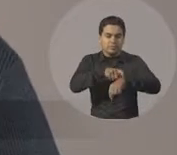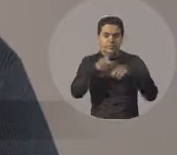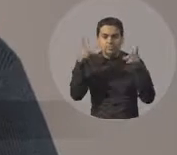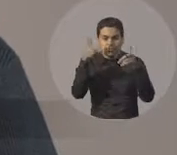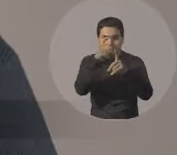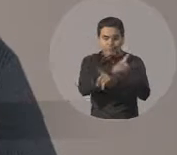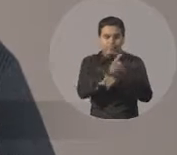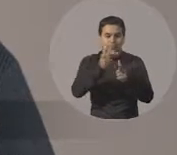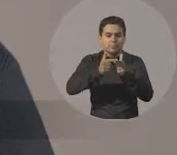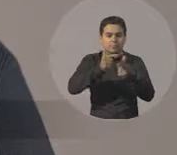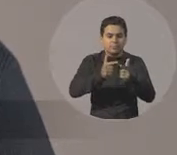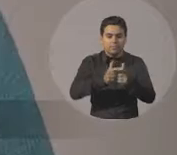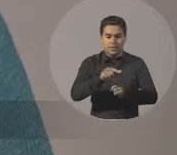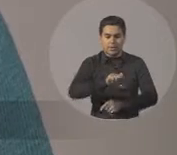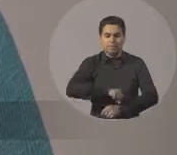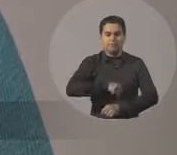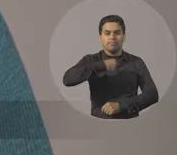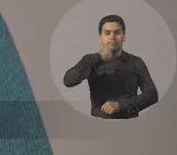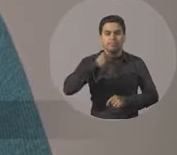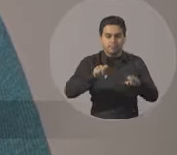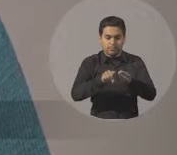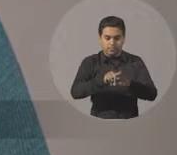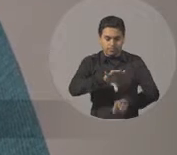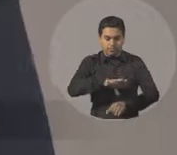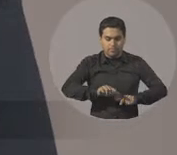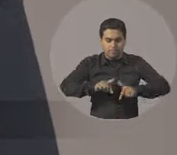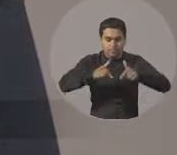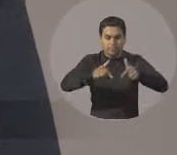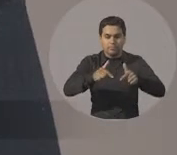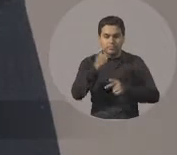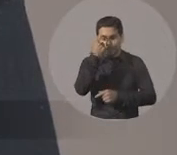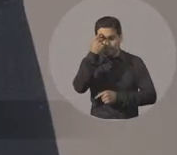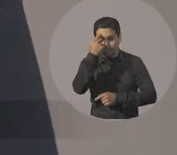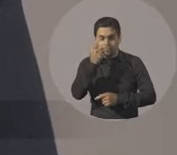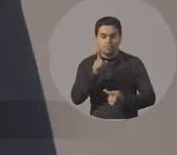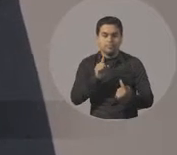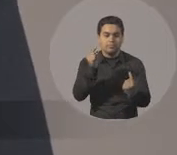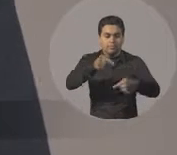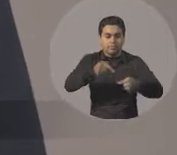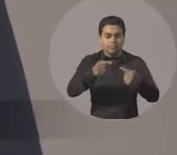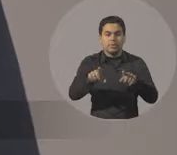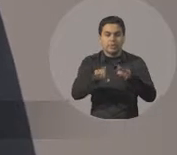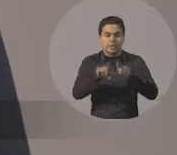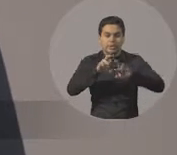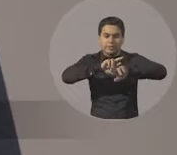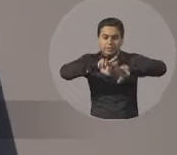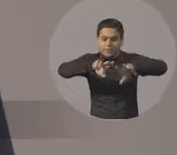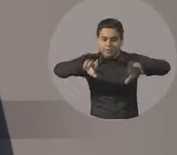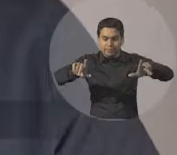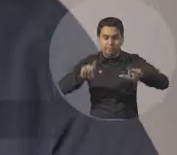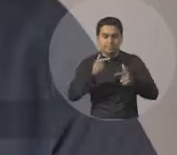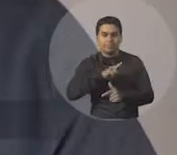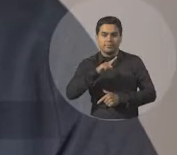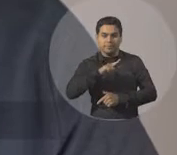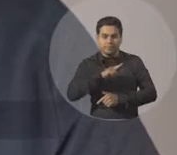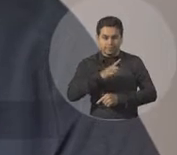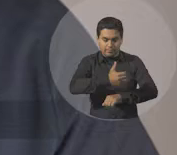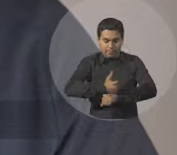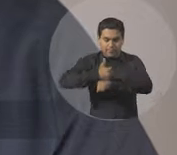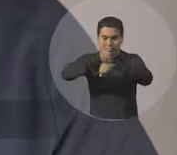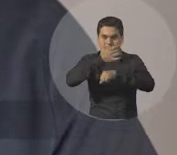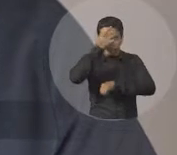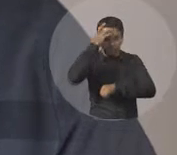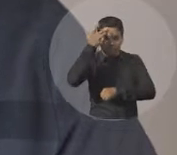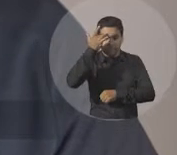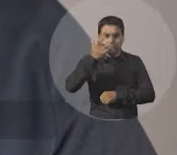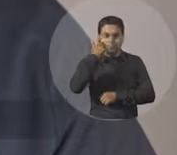perante o perigo e riscos. Bravura e esforço. Firmeza de espírito para enfrentar situações difíceis. Qualidade de quem